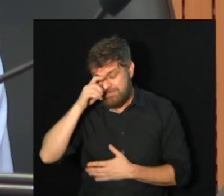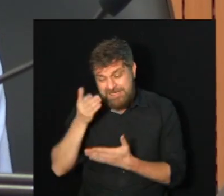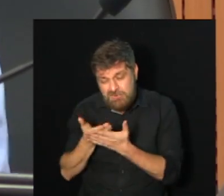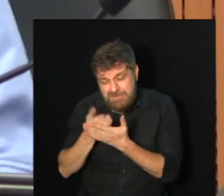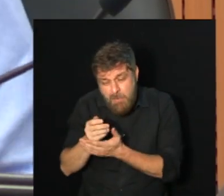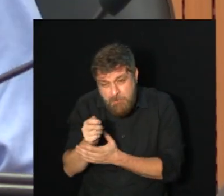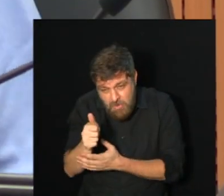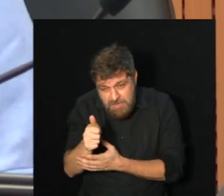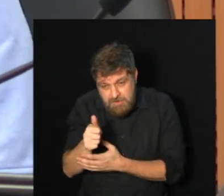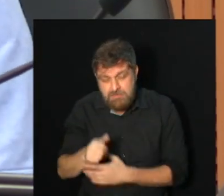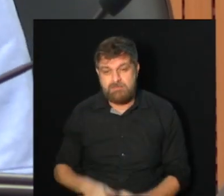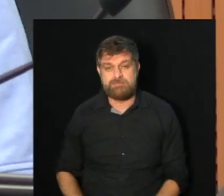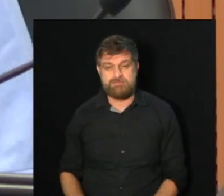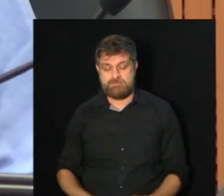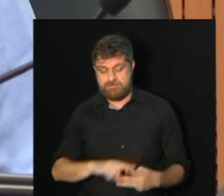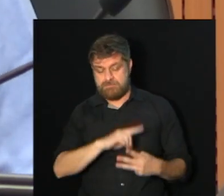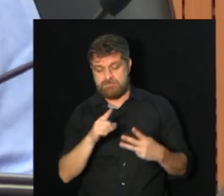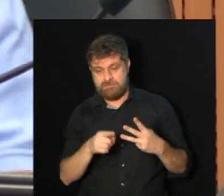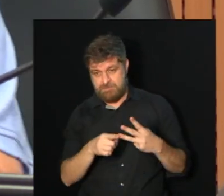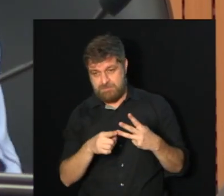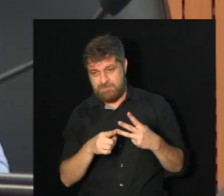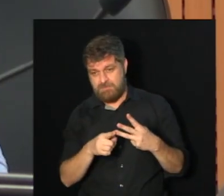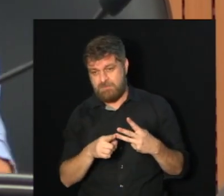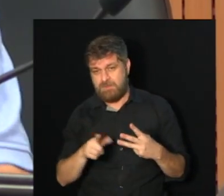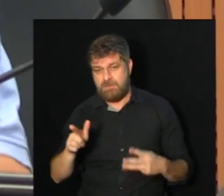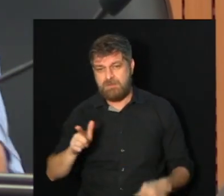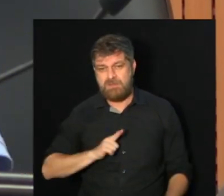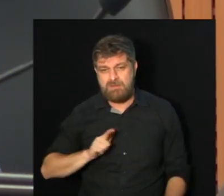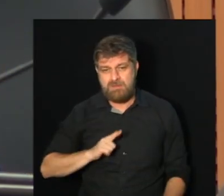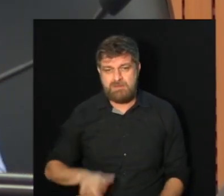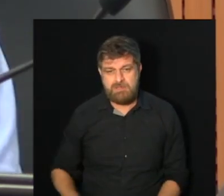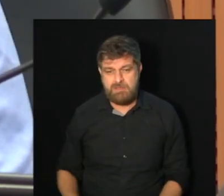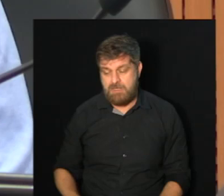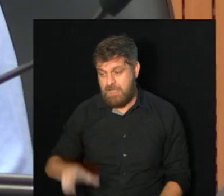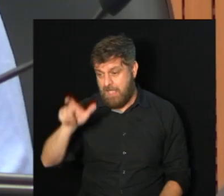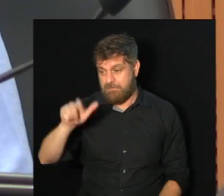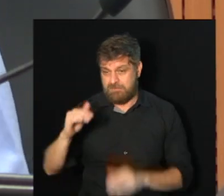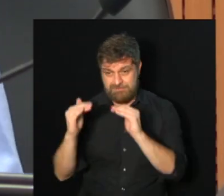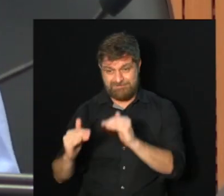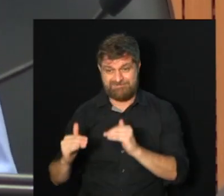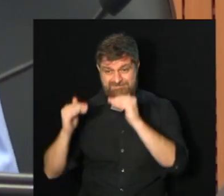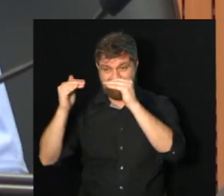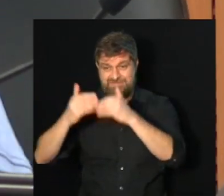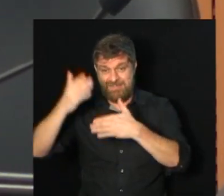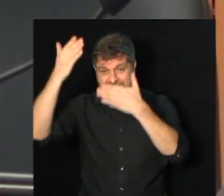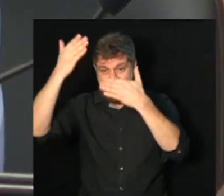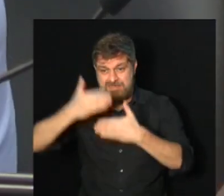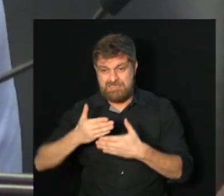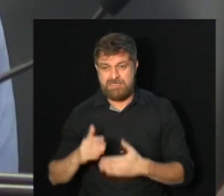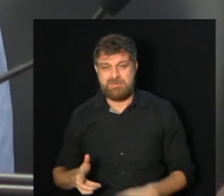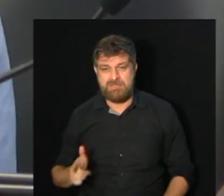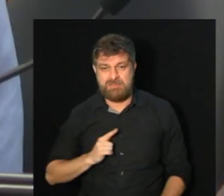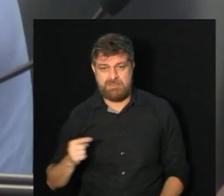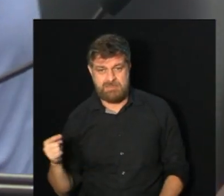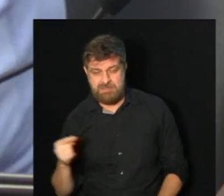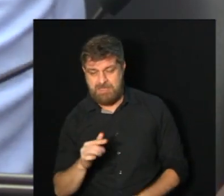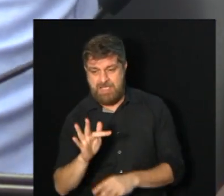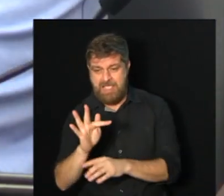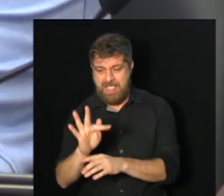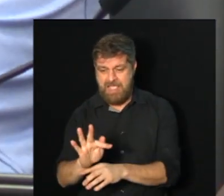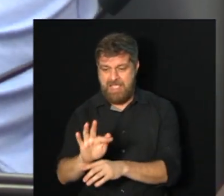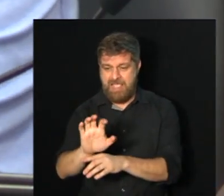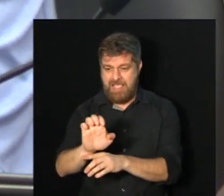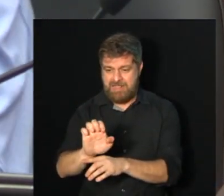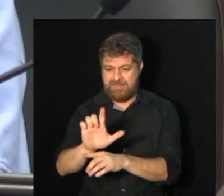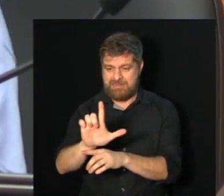pouquinho, né? E o terceiro, aí para as categorias mais altas, é um exame de telegrafia. Vocês já ouviram aí o